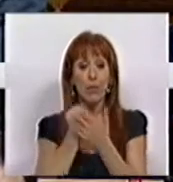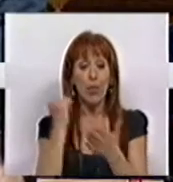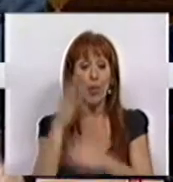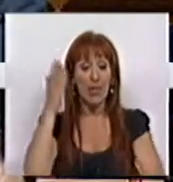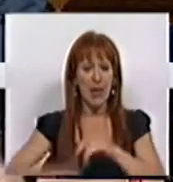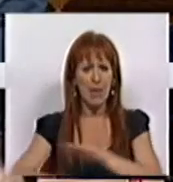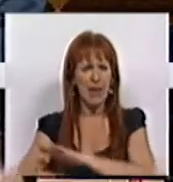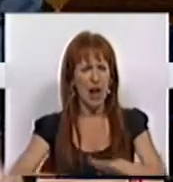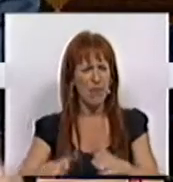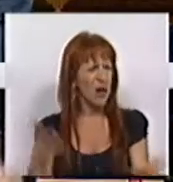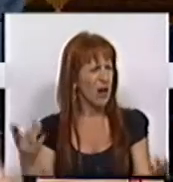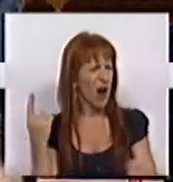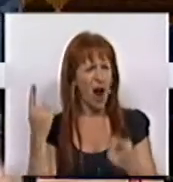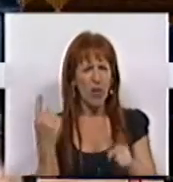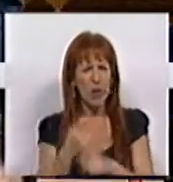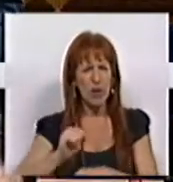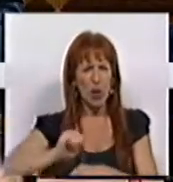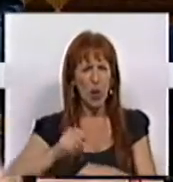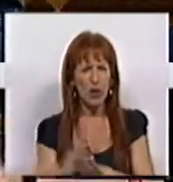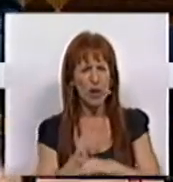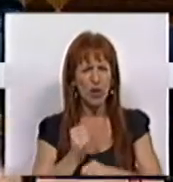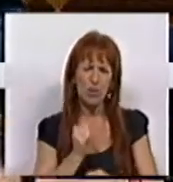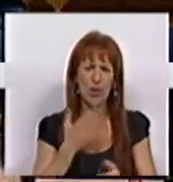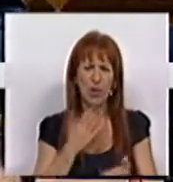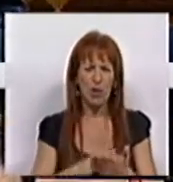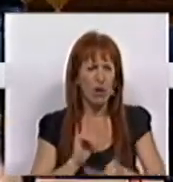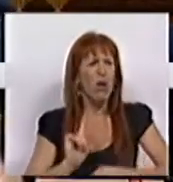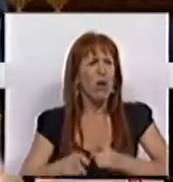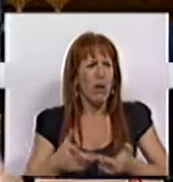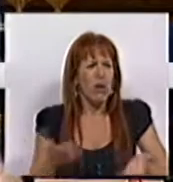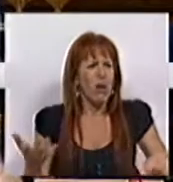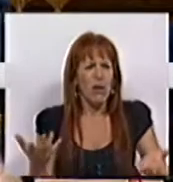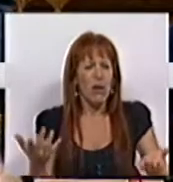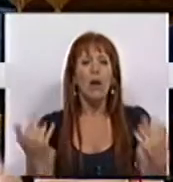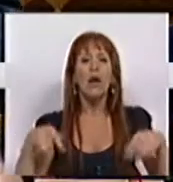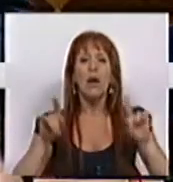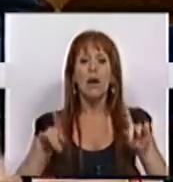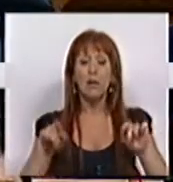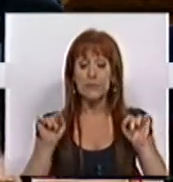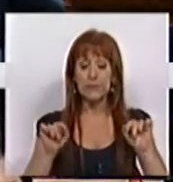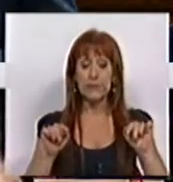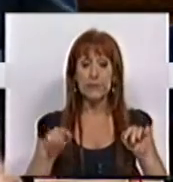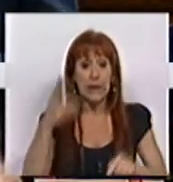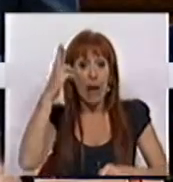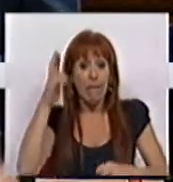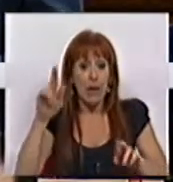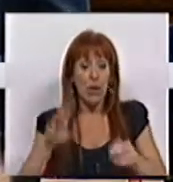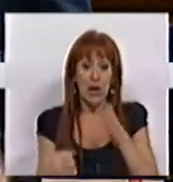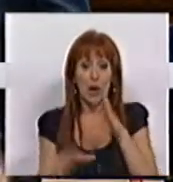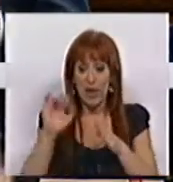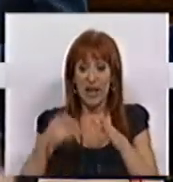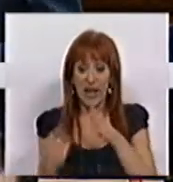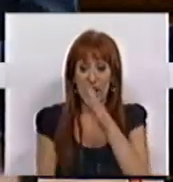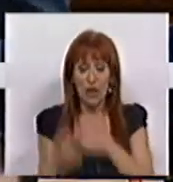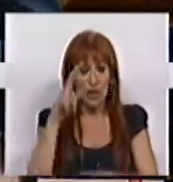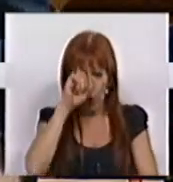de um momento para o outro. Se isto não é ter alguma coisa contra o setor da restauração, então o que é que será? Mas nestas expectativas criadas pelo